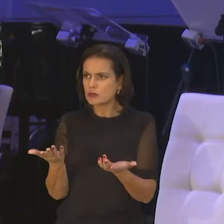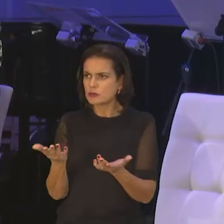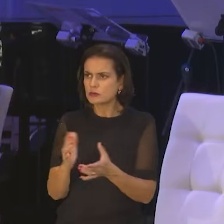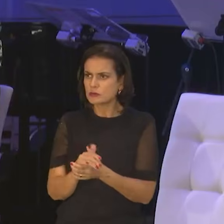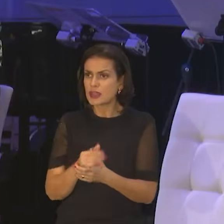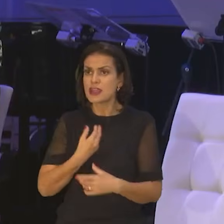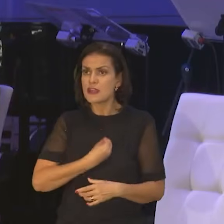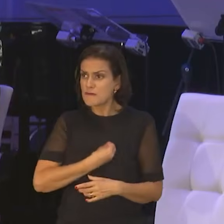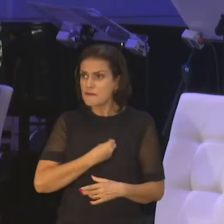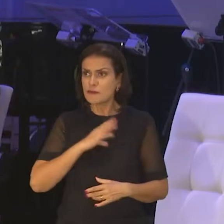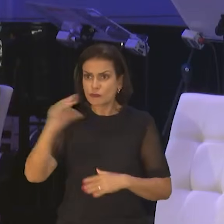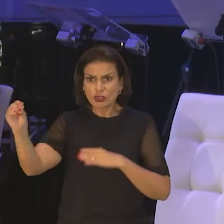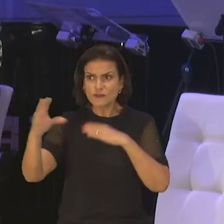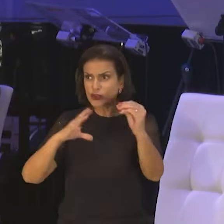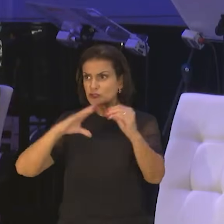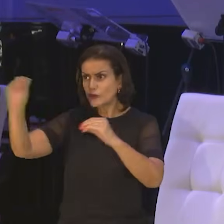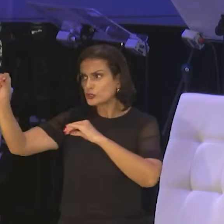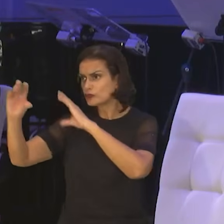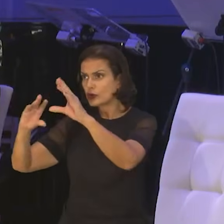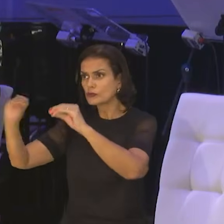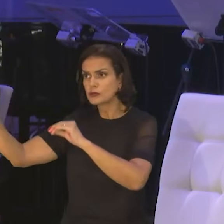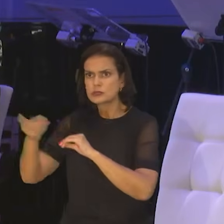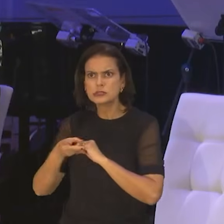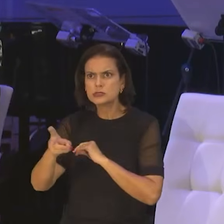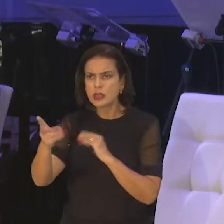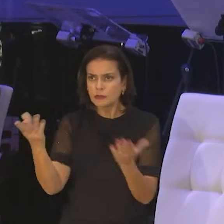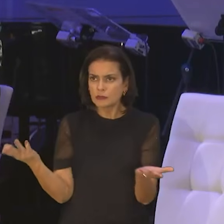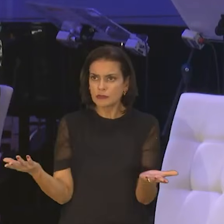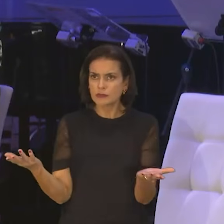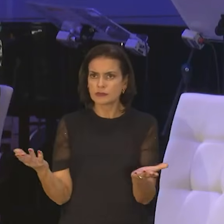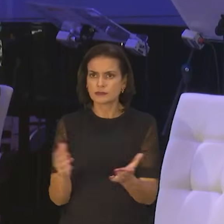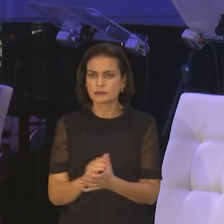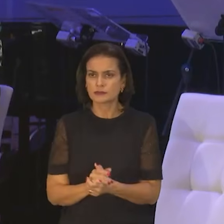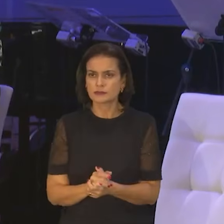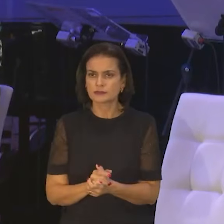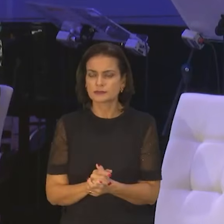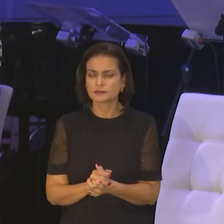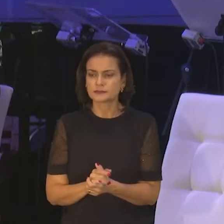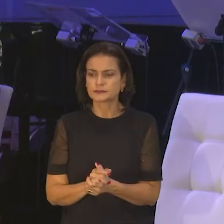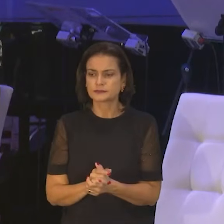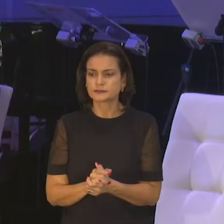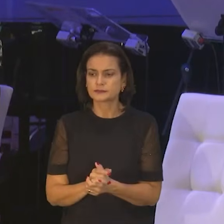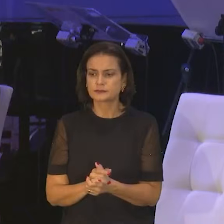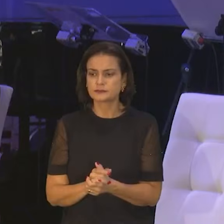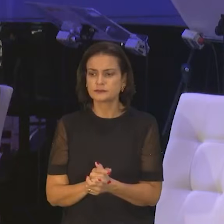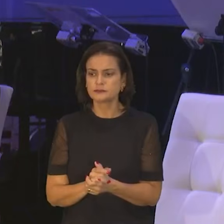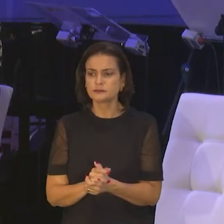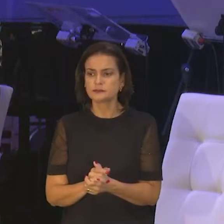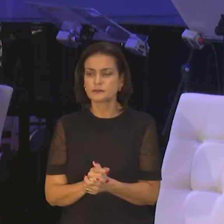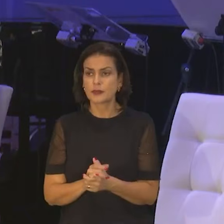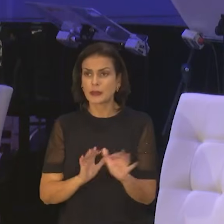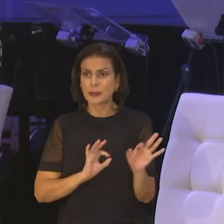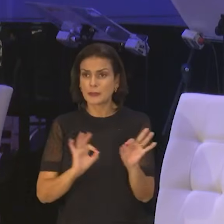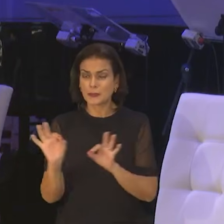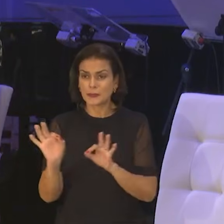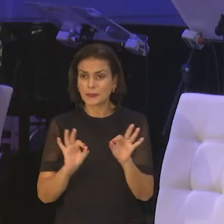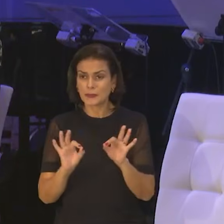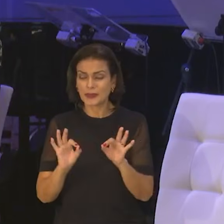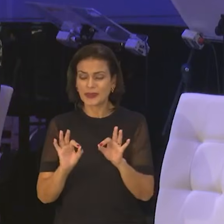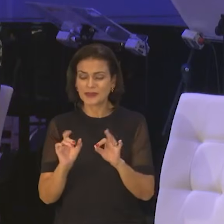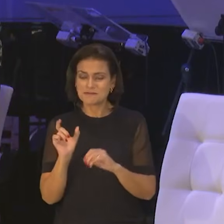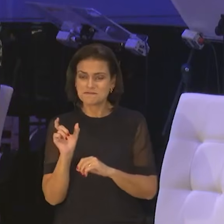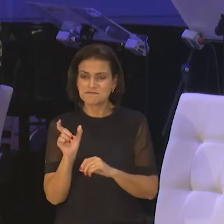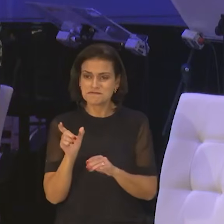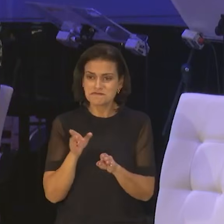vive verdadeiro, sempre está fugindo, pai. E aí eu, para ajustar, aí eu uso uma